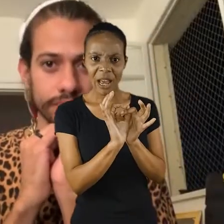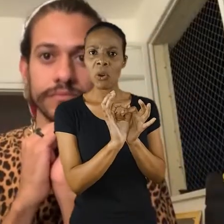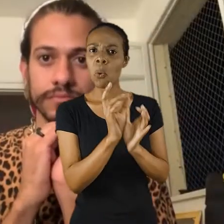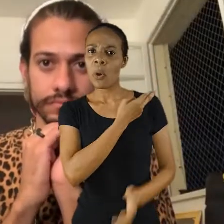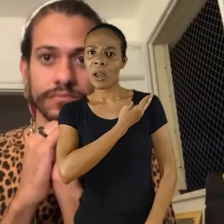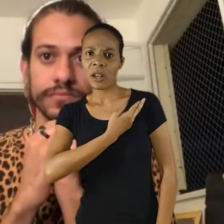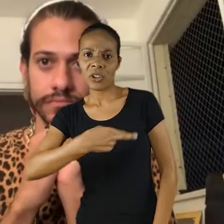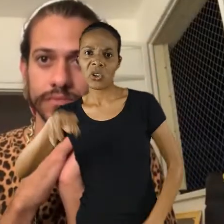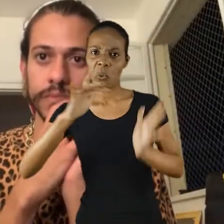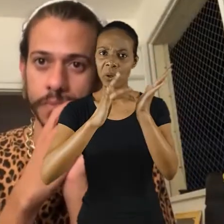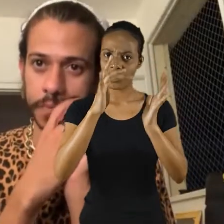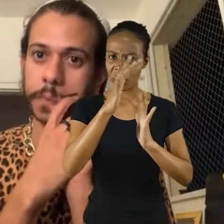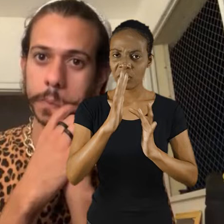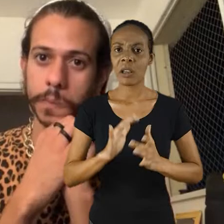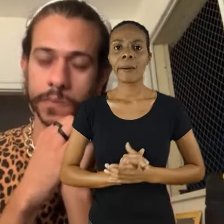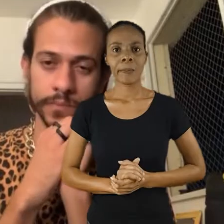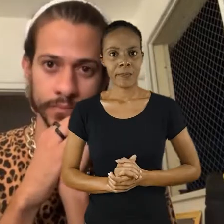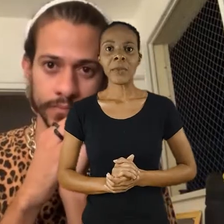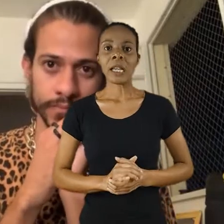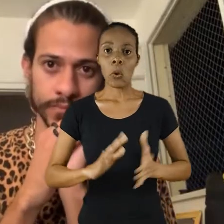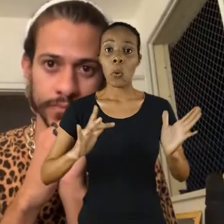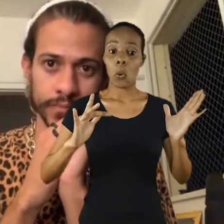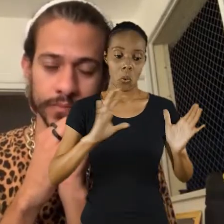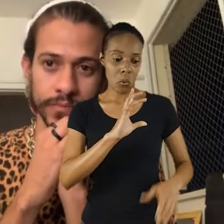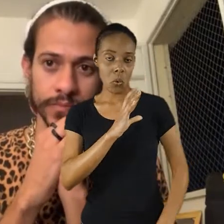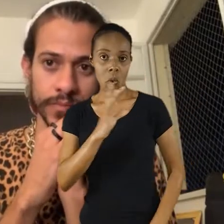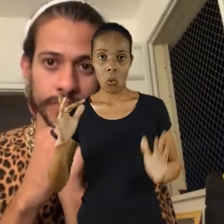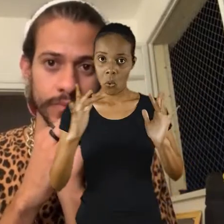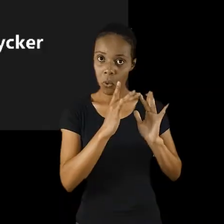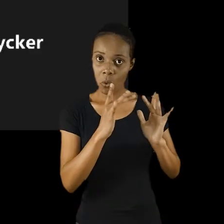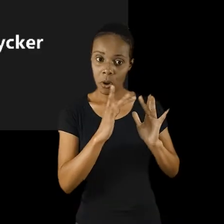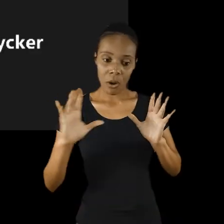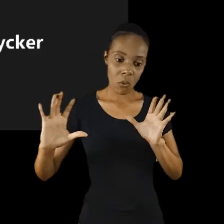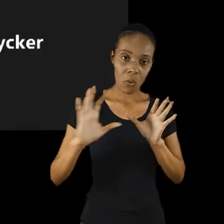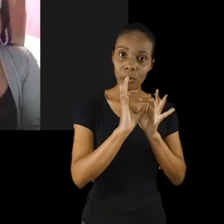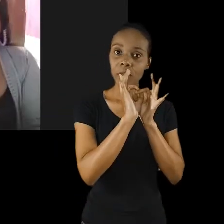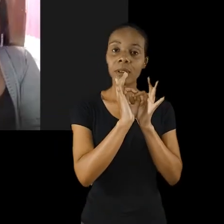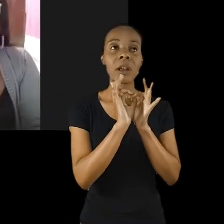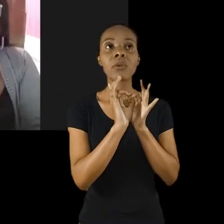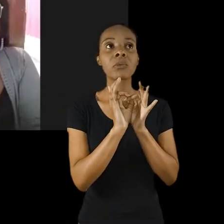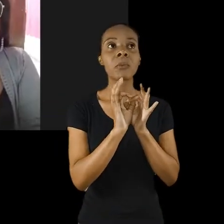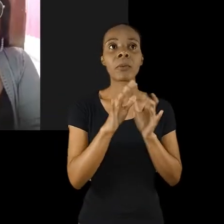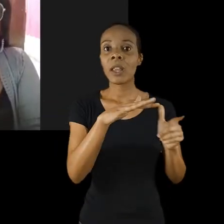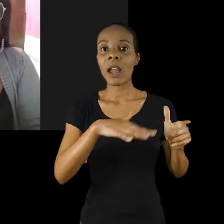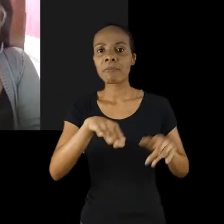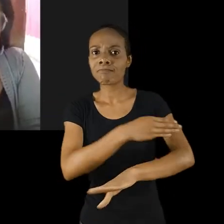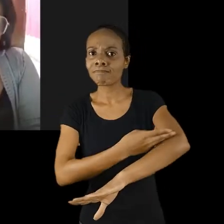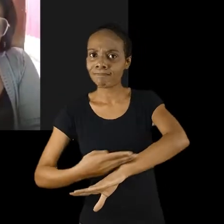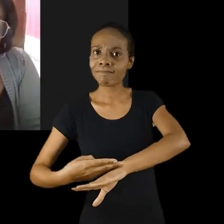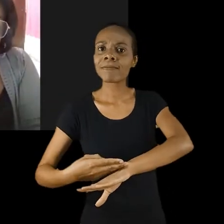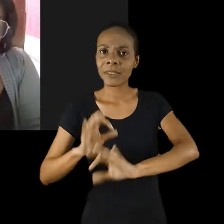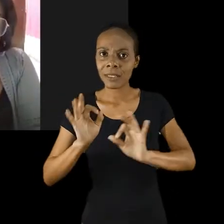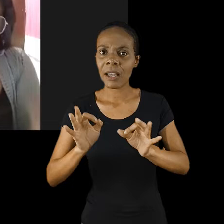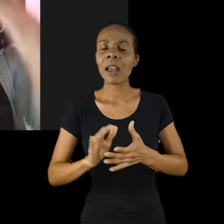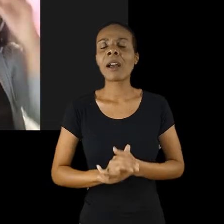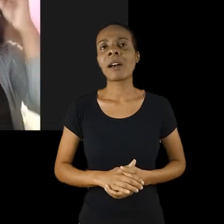ligar sempre à branquitude. Eu lembro uma vez, Bichard, que viraram para mim, Mima, quando eu lancei um zine de poesia e falaram assim, inclusive, se